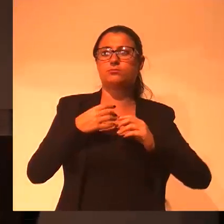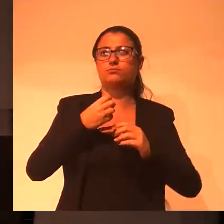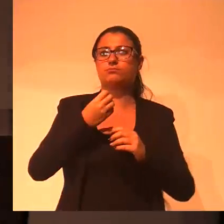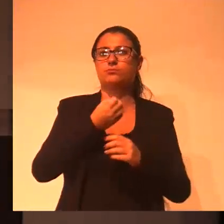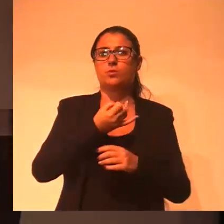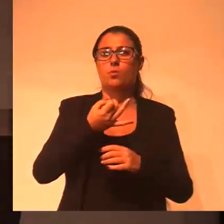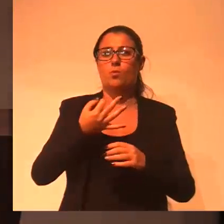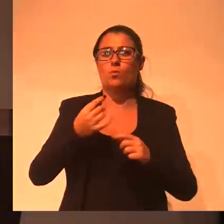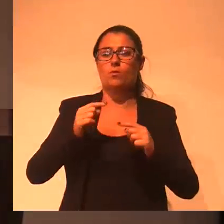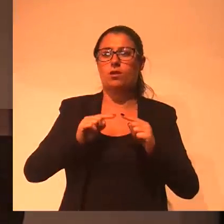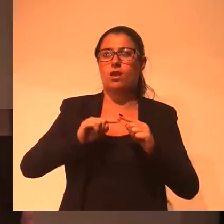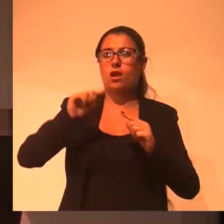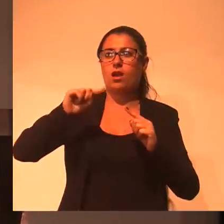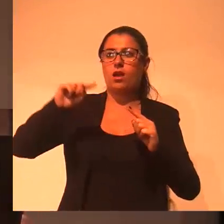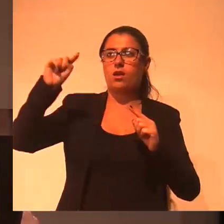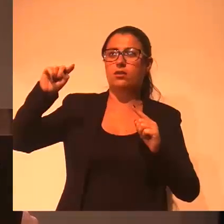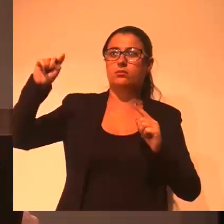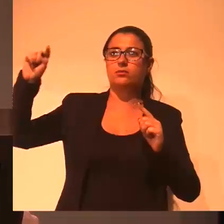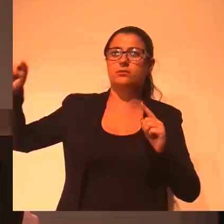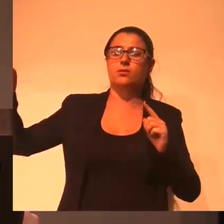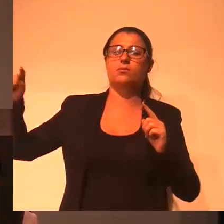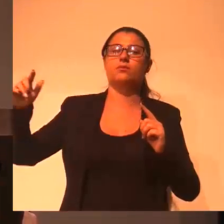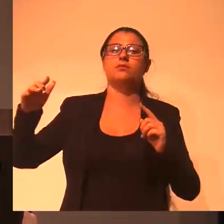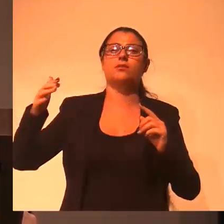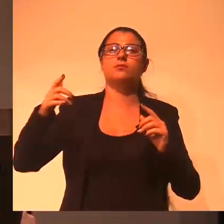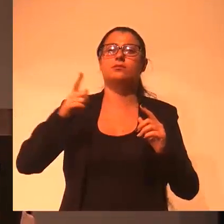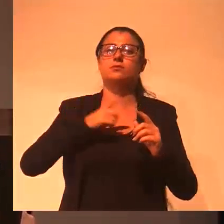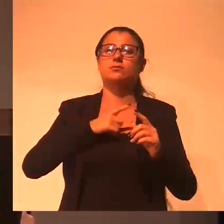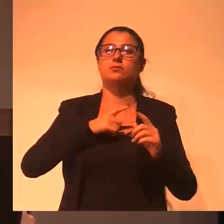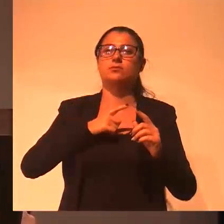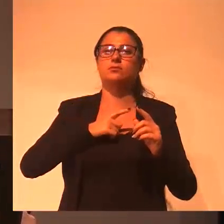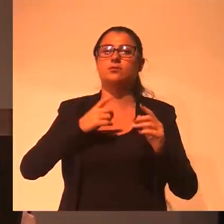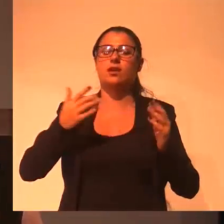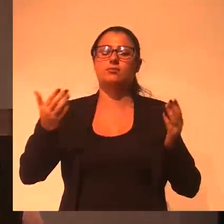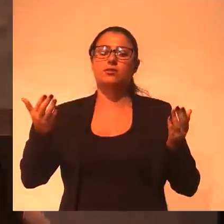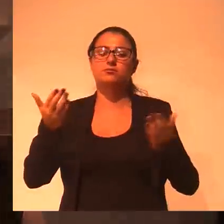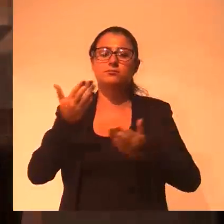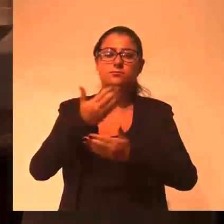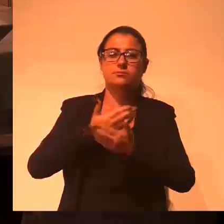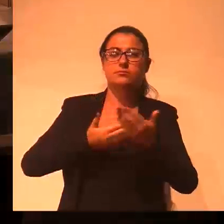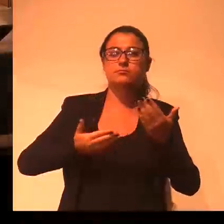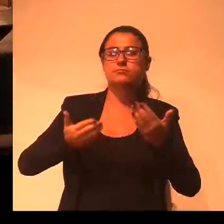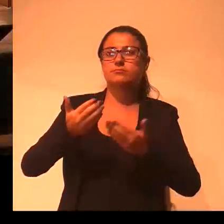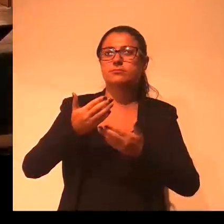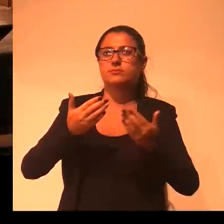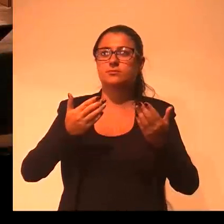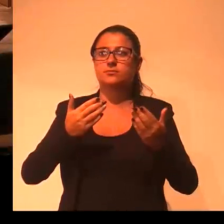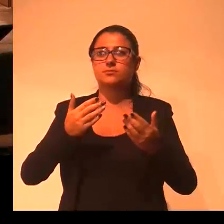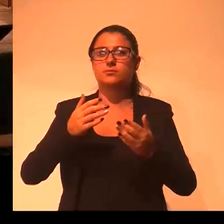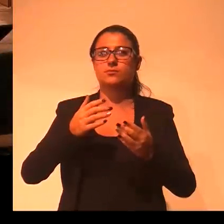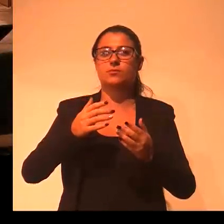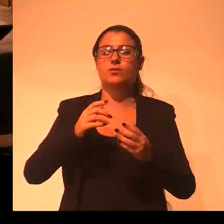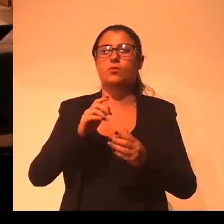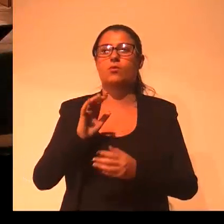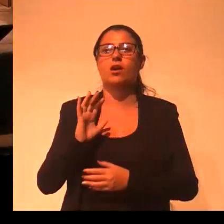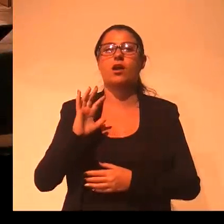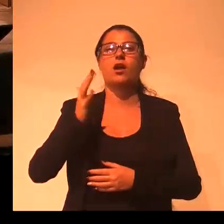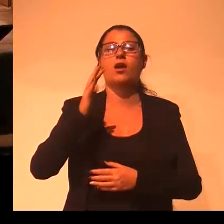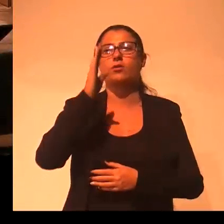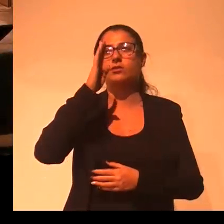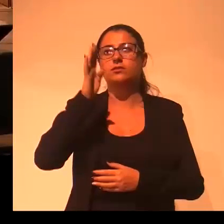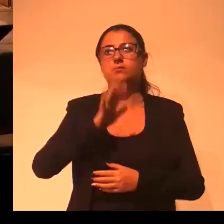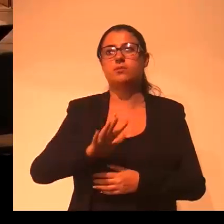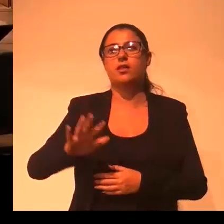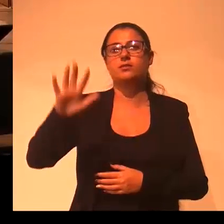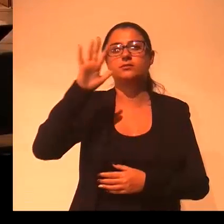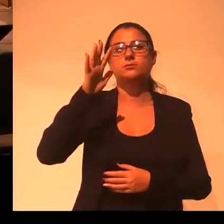gosta que a gente fala, mas esse aumento tem uma relação com as questões nacionais, mas coincide com a precarização do CAPS.